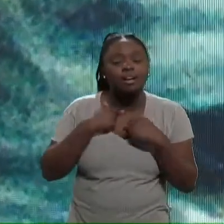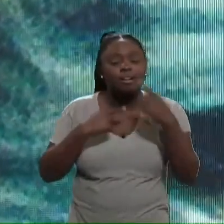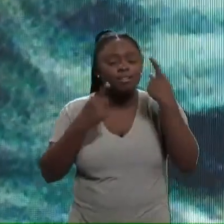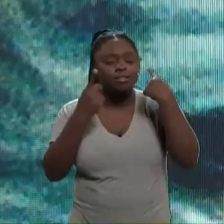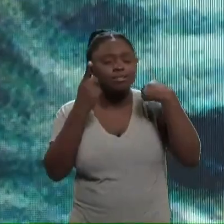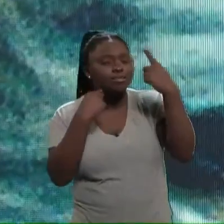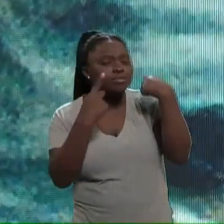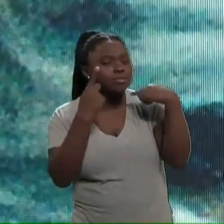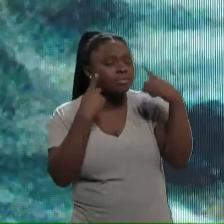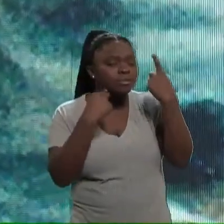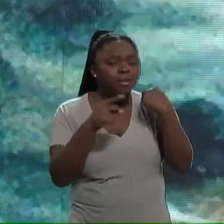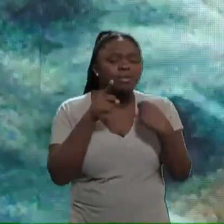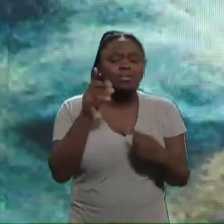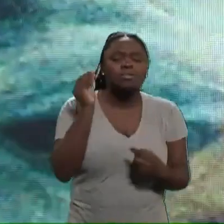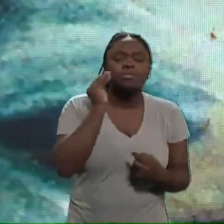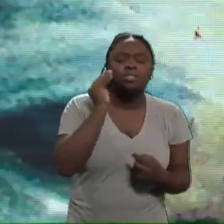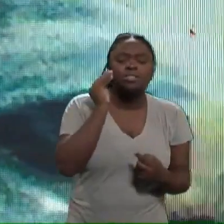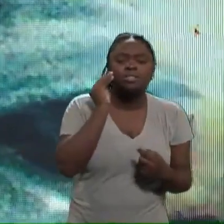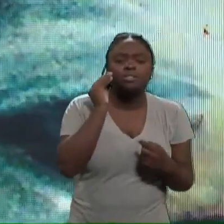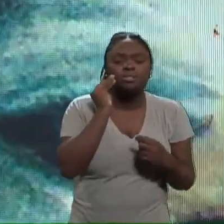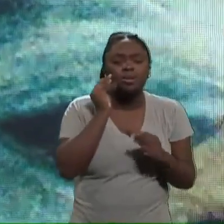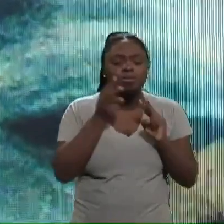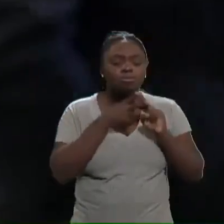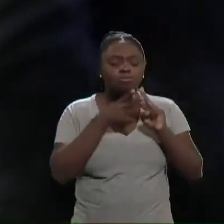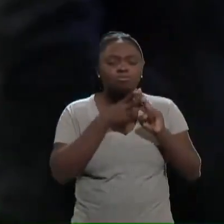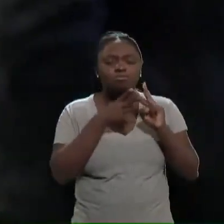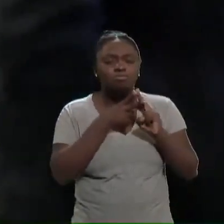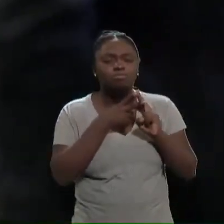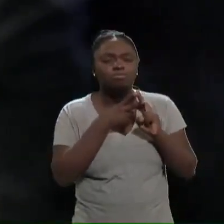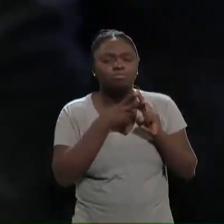lugar. E você está tentando segurar.